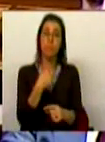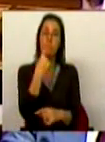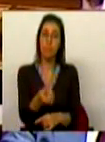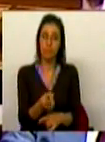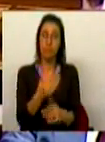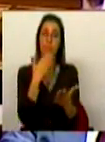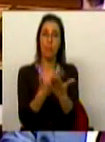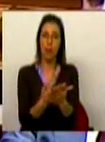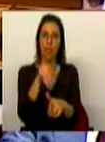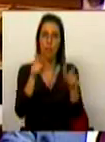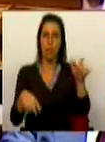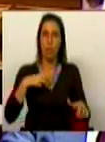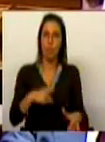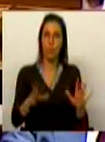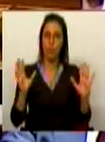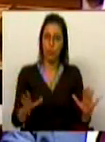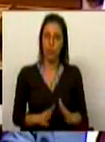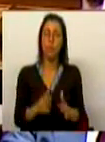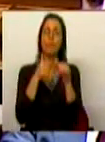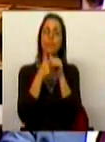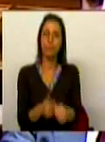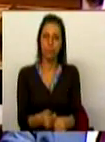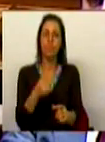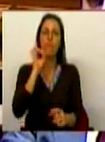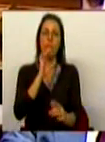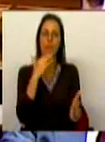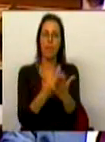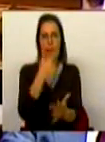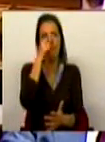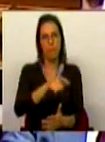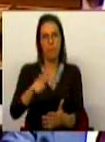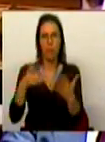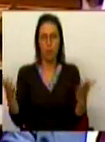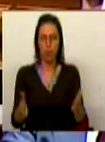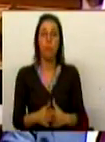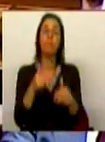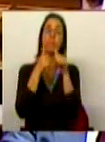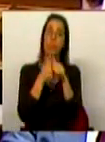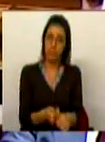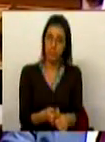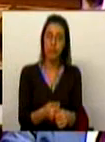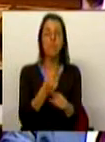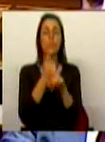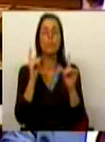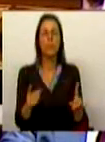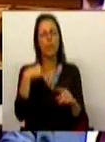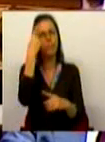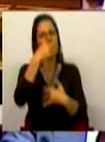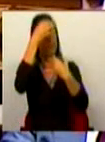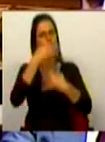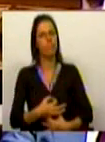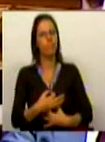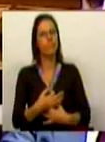palavra que demos aos portugueses. Cumprimos porque valorizamos as pessoas. Cumprimos porque